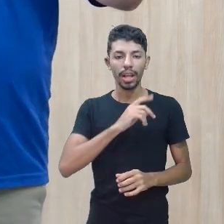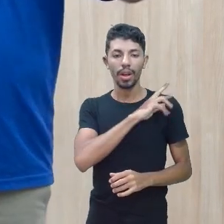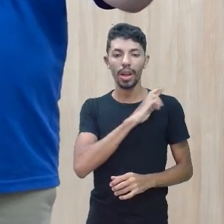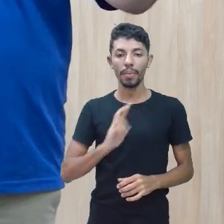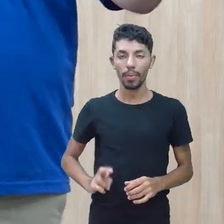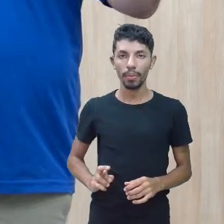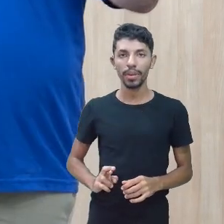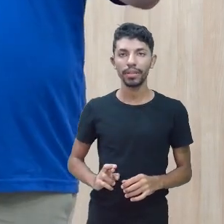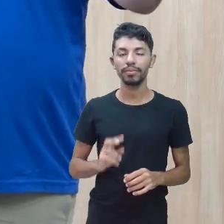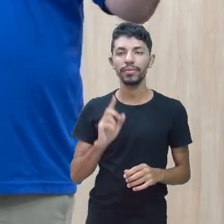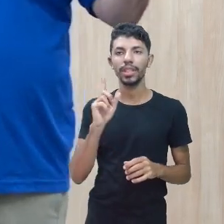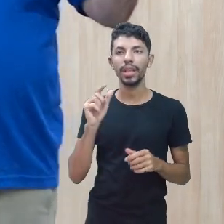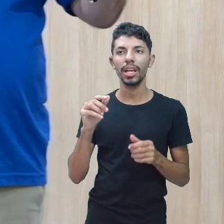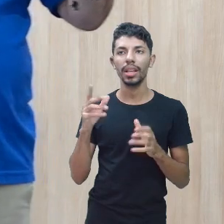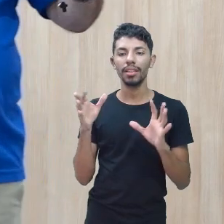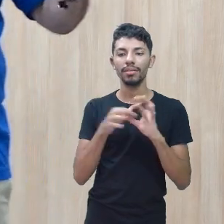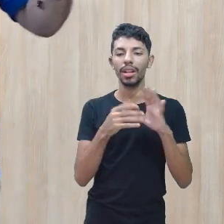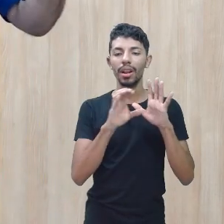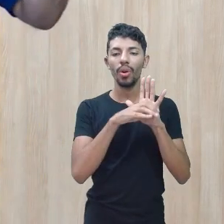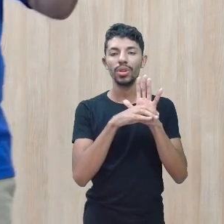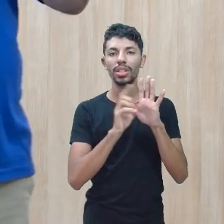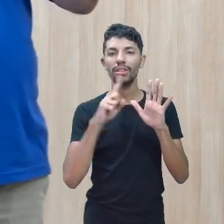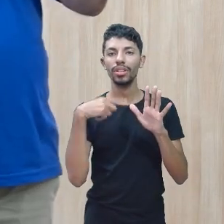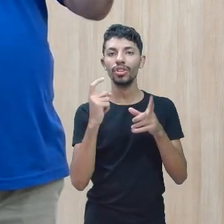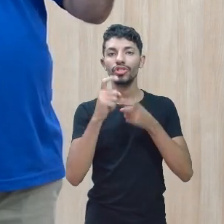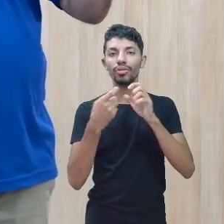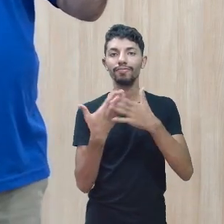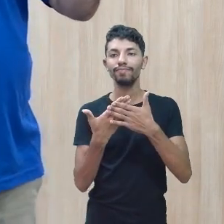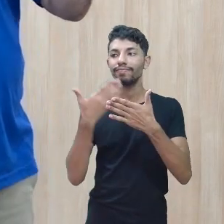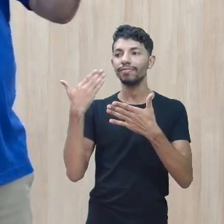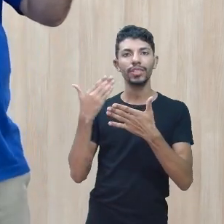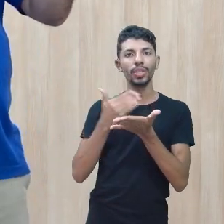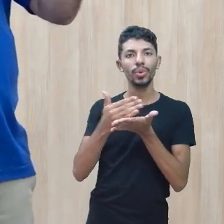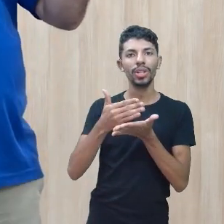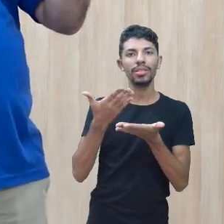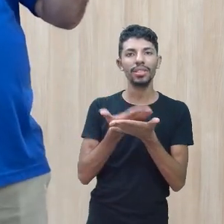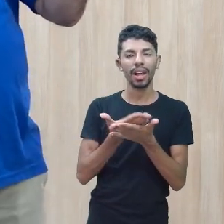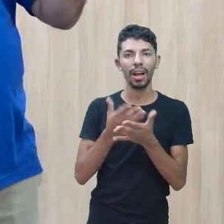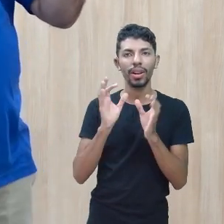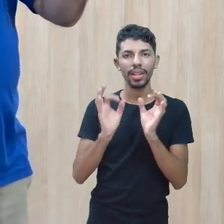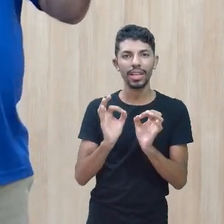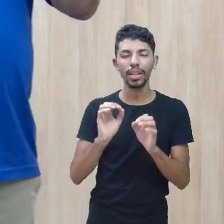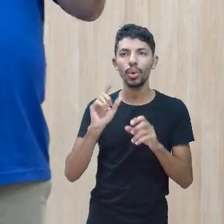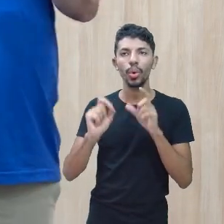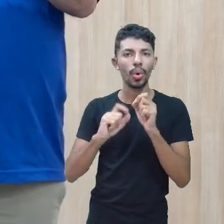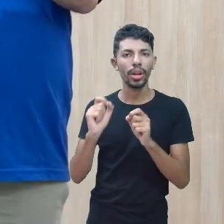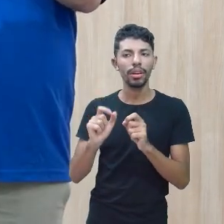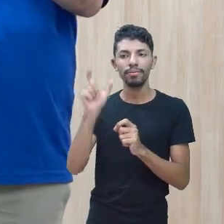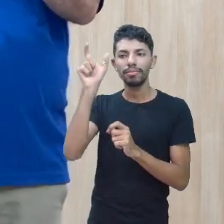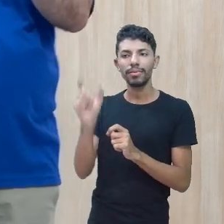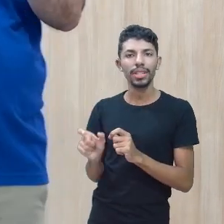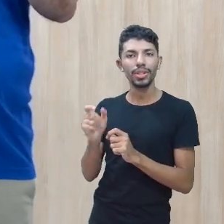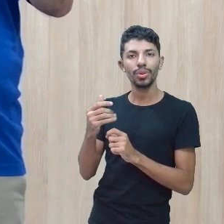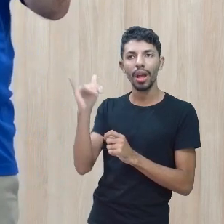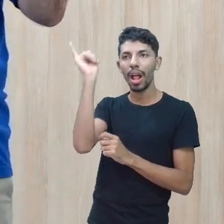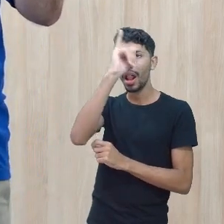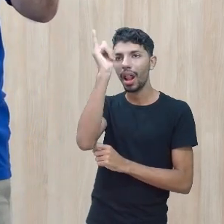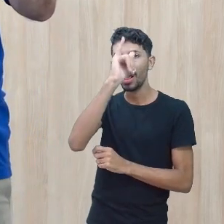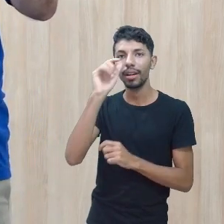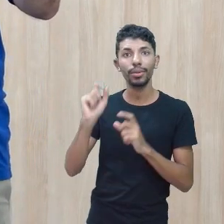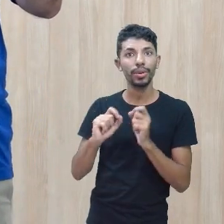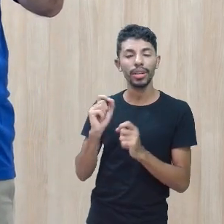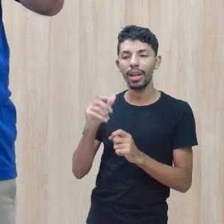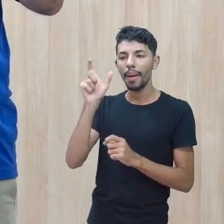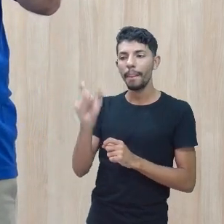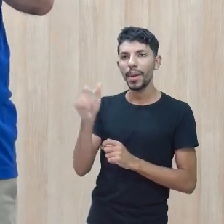àquele conceito que nós falamos no começo, né, do que seria o cidadão idiota. O idiota é aquele que é alheio aos